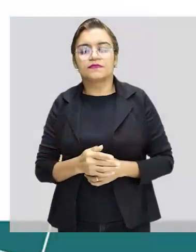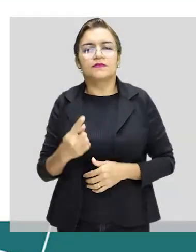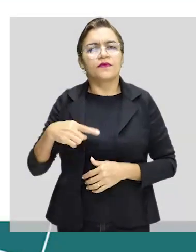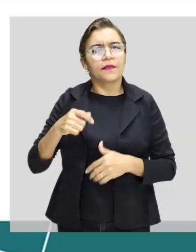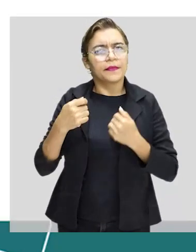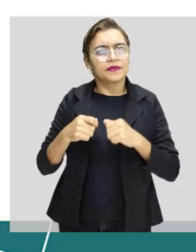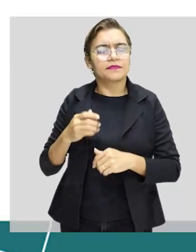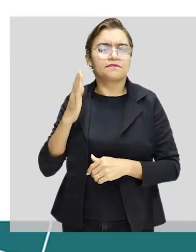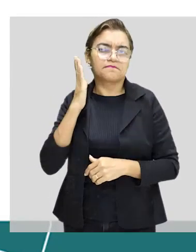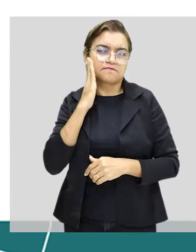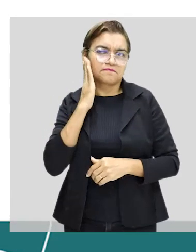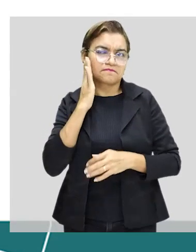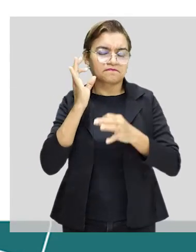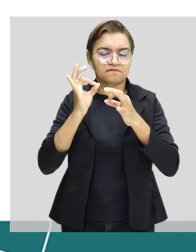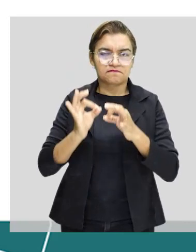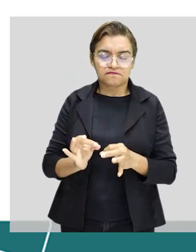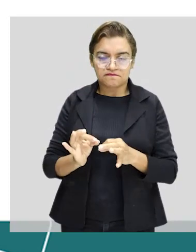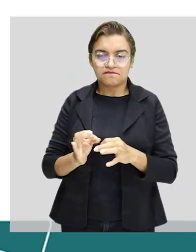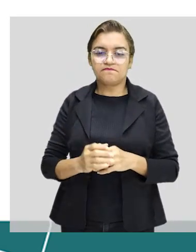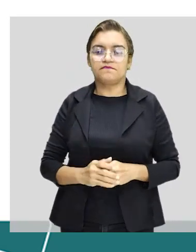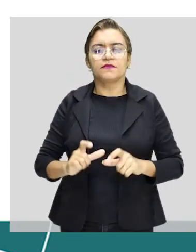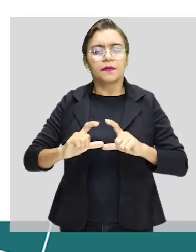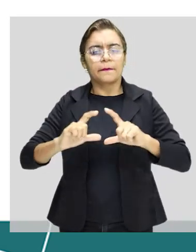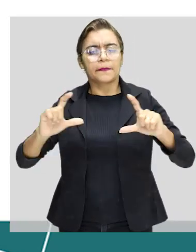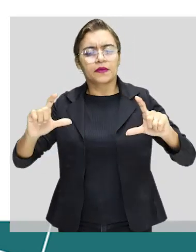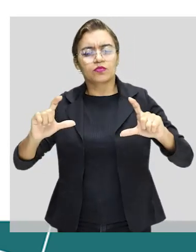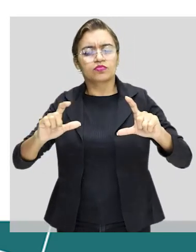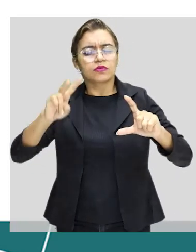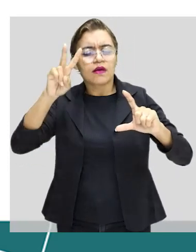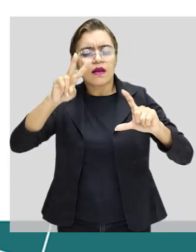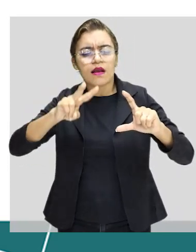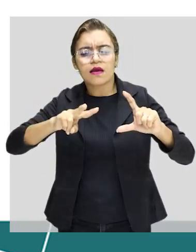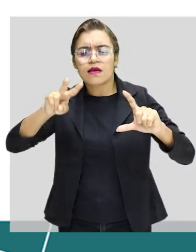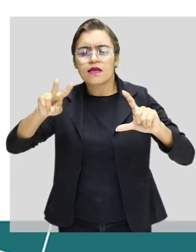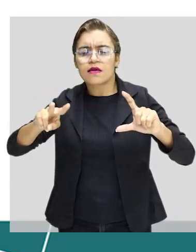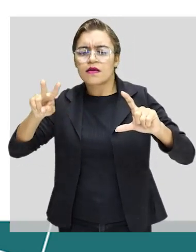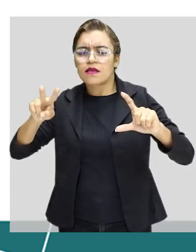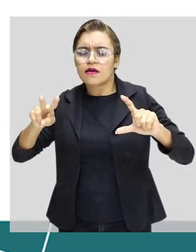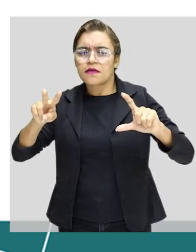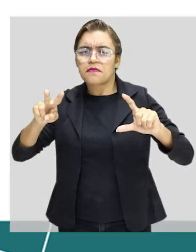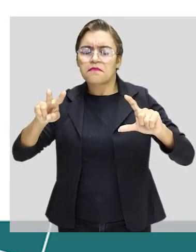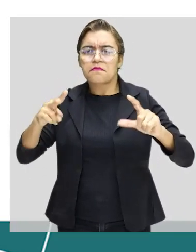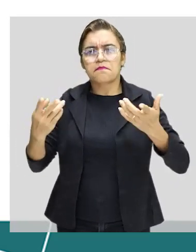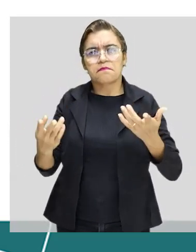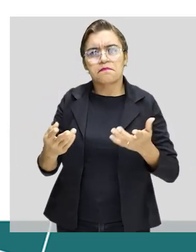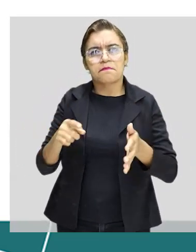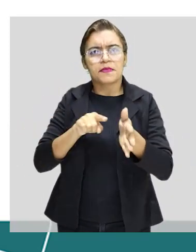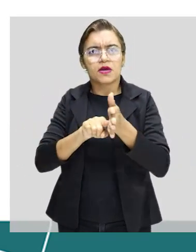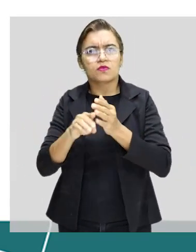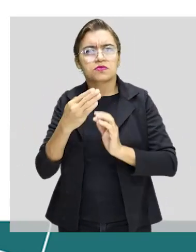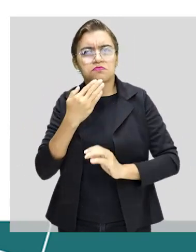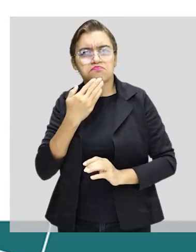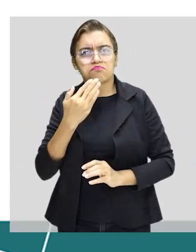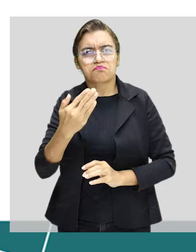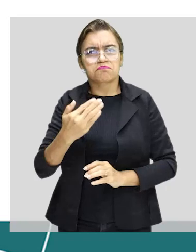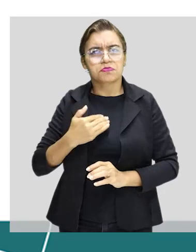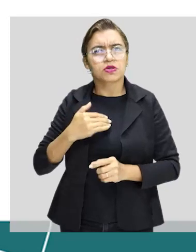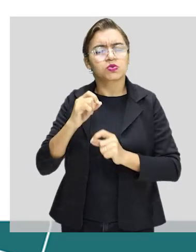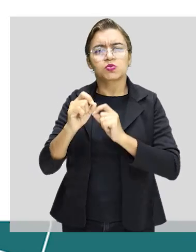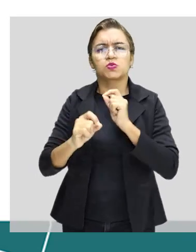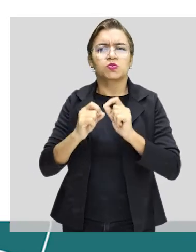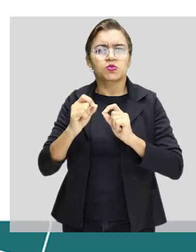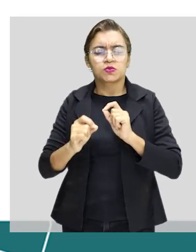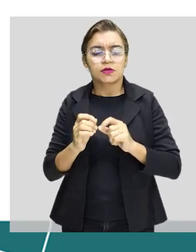compreender, certo? Aquele enunciado, o que a questão realmente está querendo. Aí eu puxo o tipo